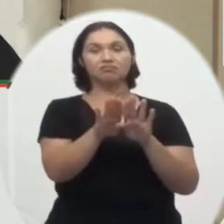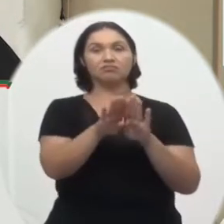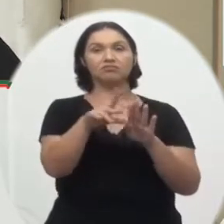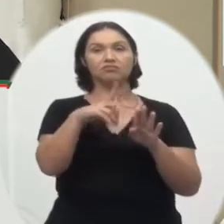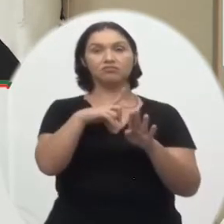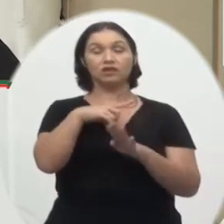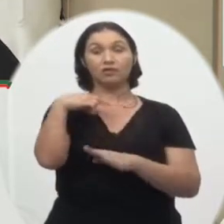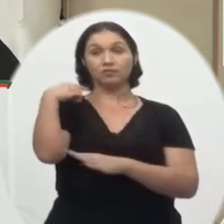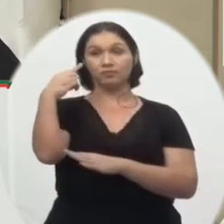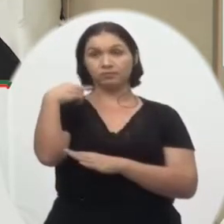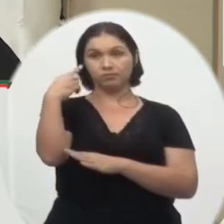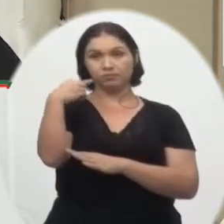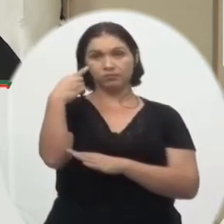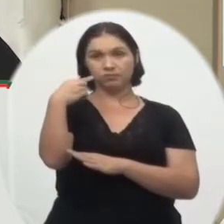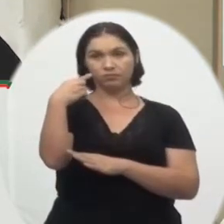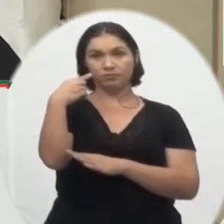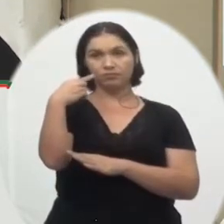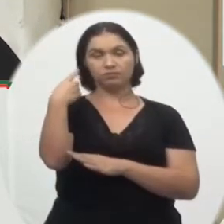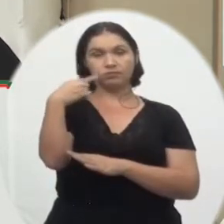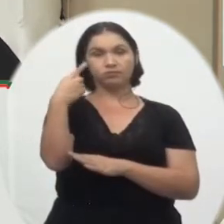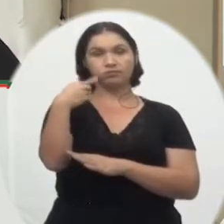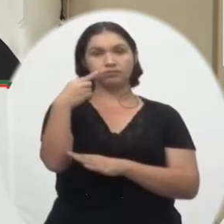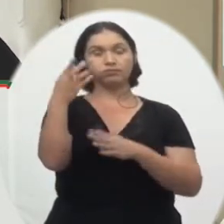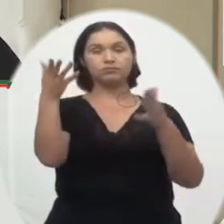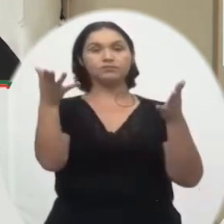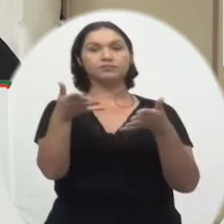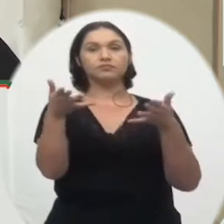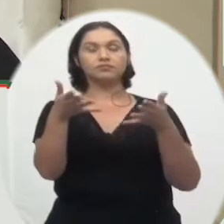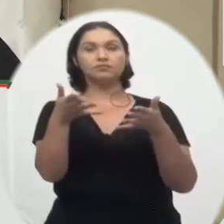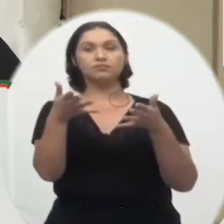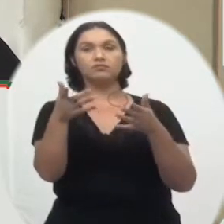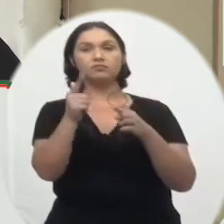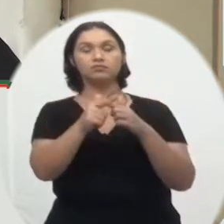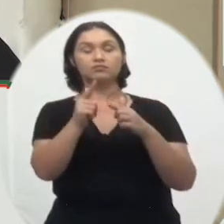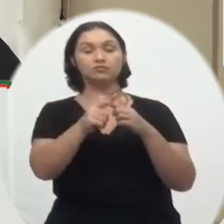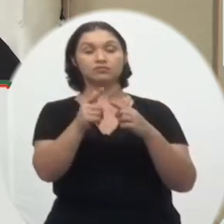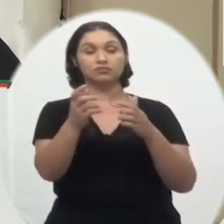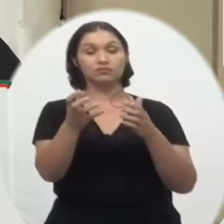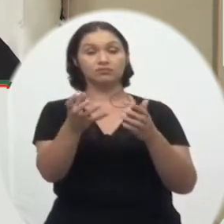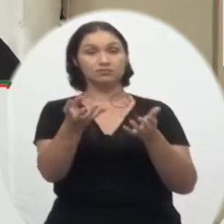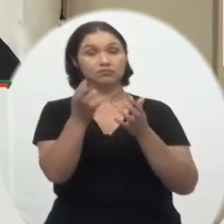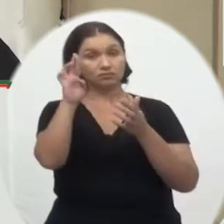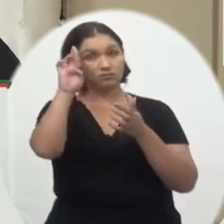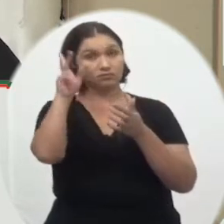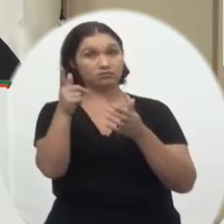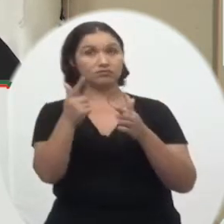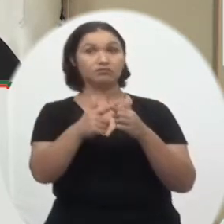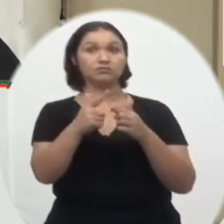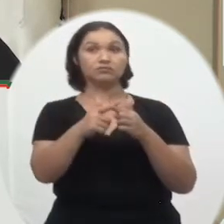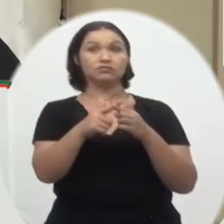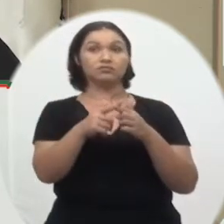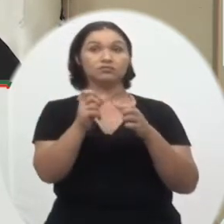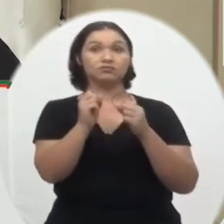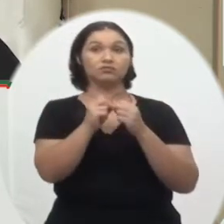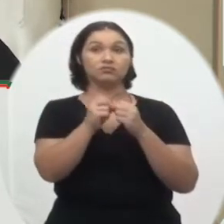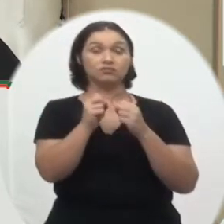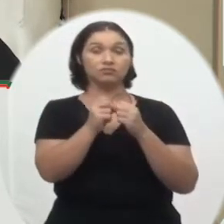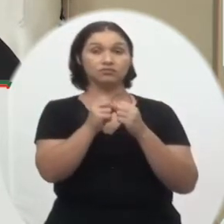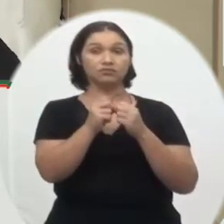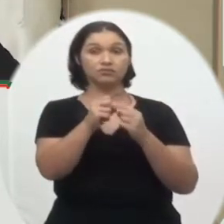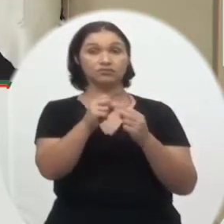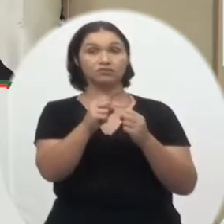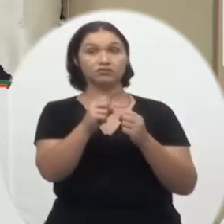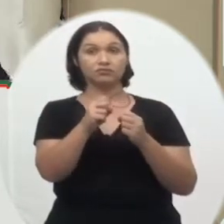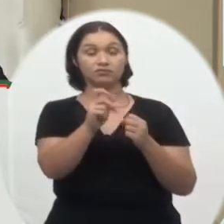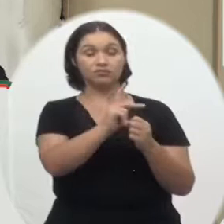as devidas previdências para resolver esse problema, que é um problema que foi causado lá mesmo, não foi na